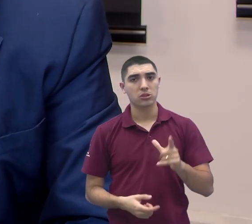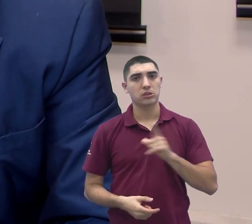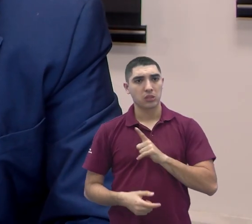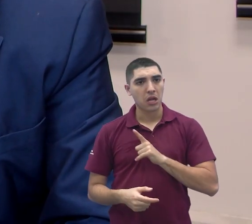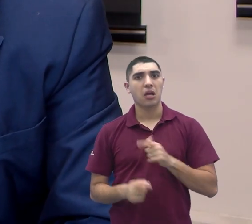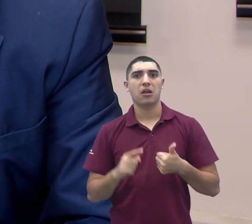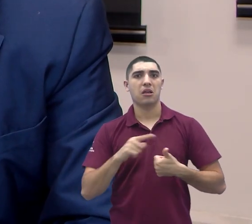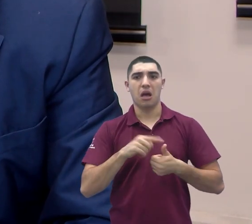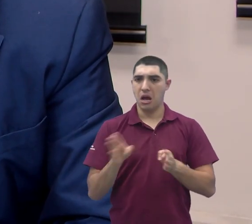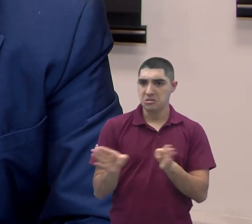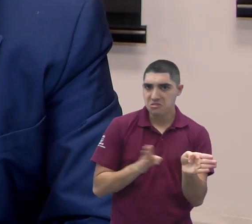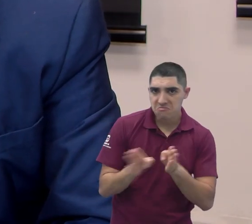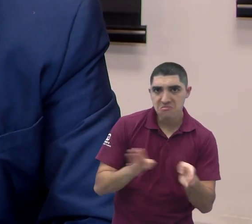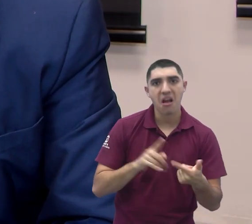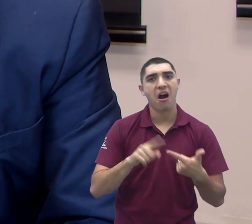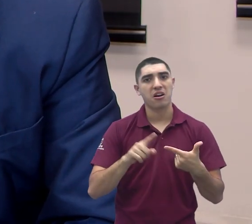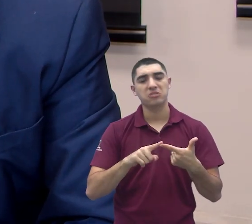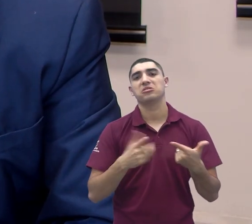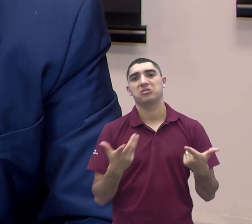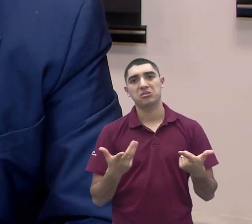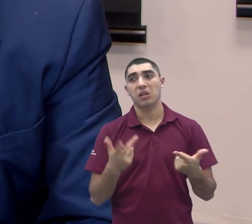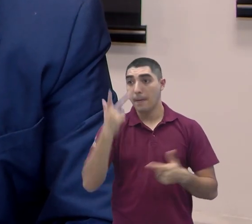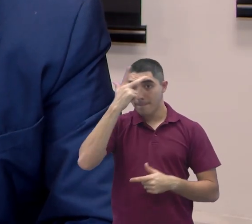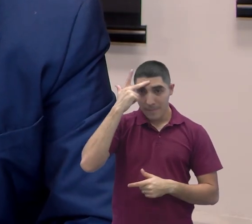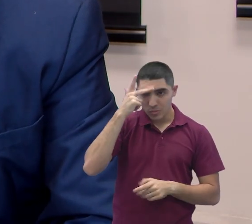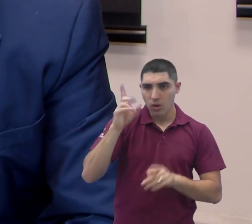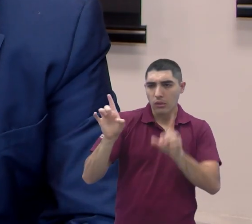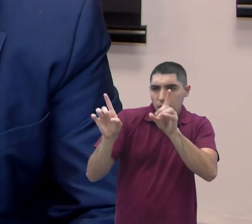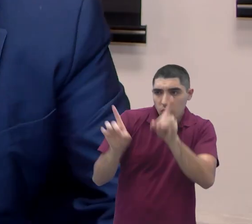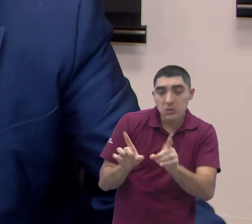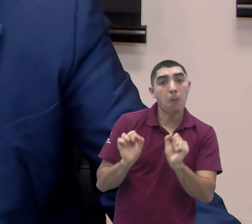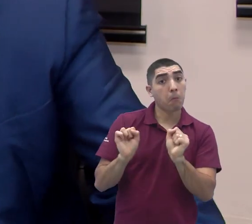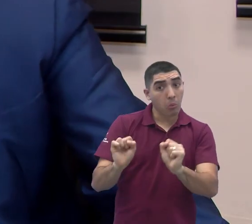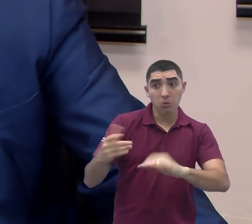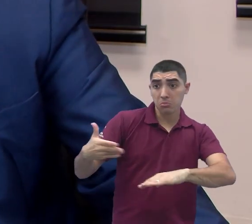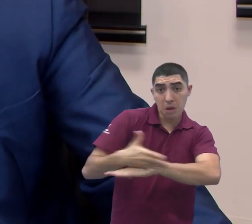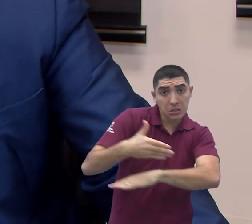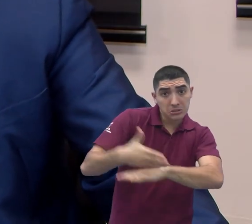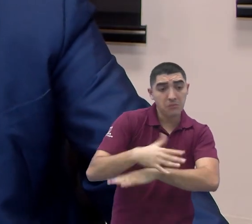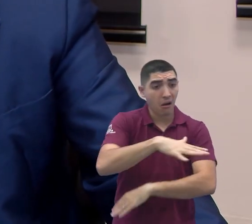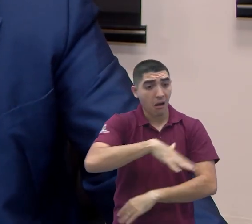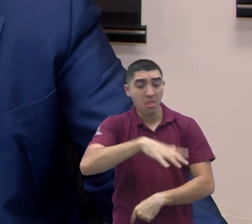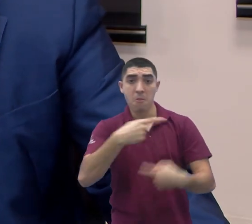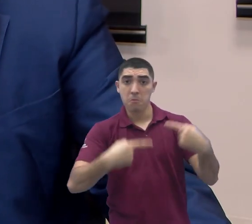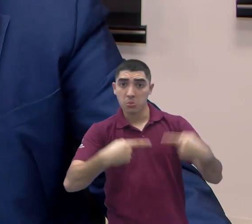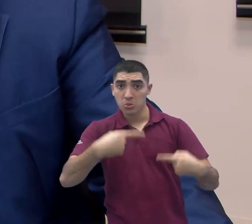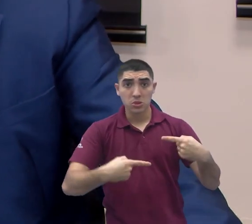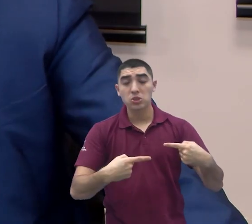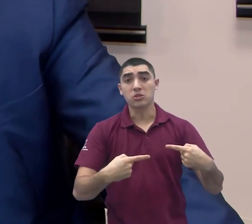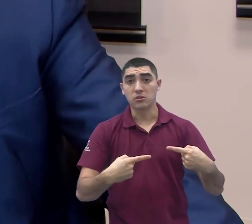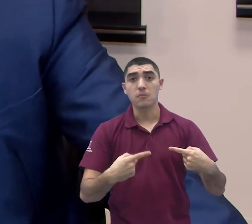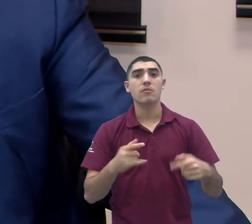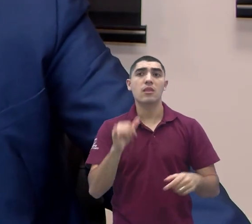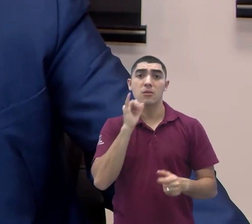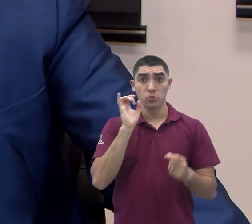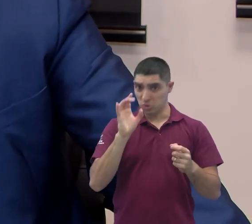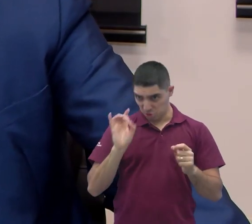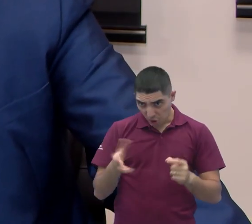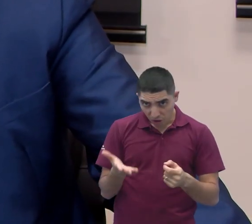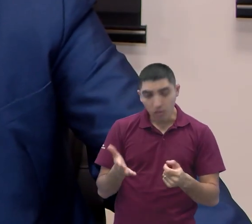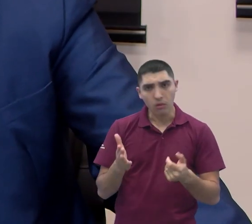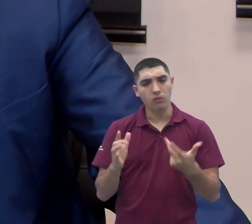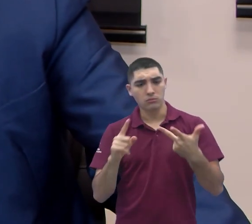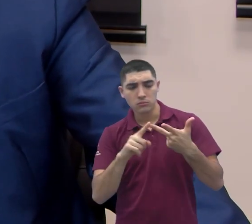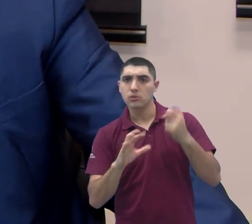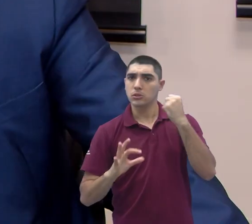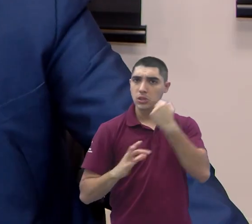Câmara Municipal, nós temos aqui a parte de acessibilidade, para que as pessoas com deficiência participem mais da política.